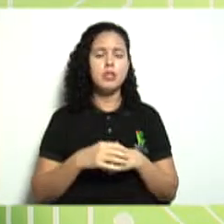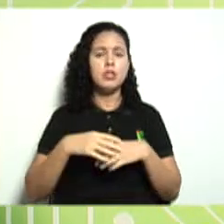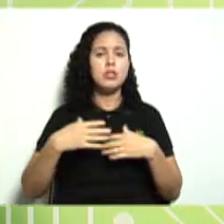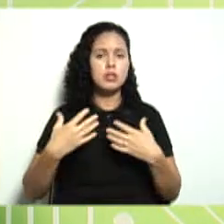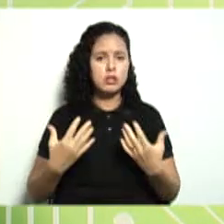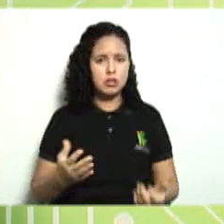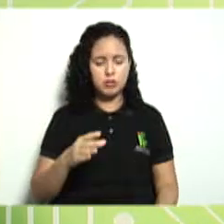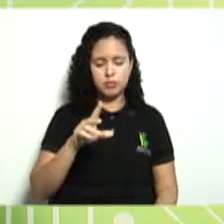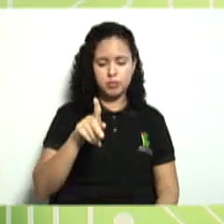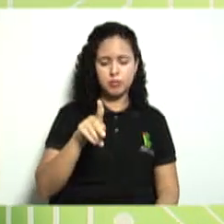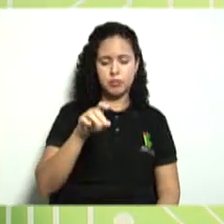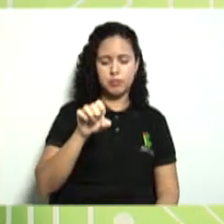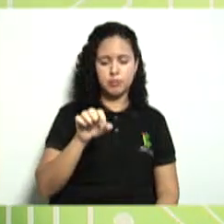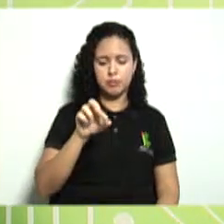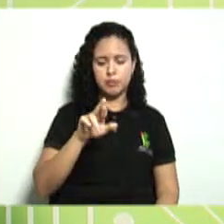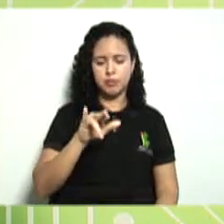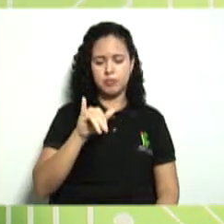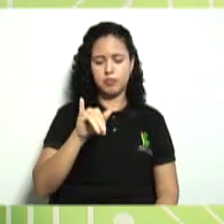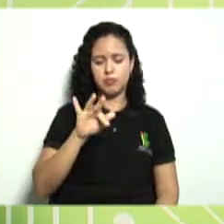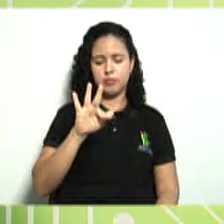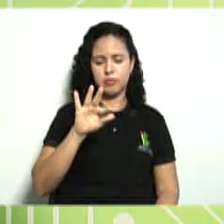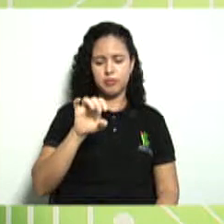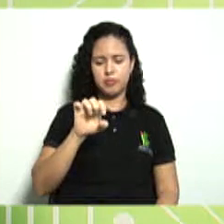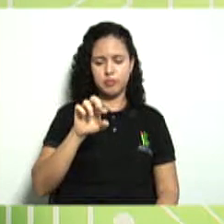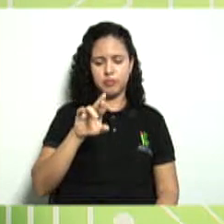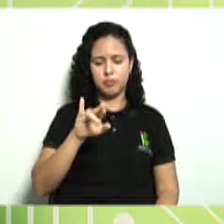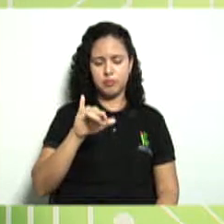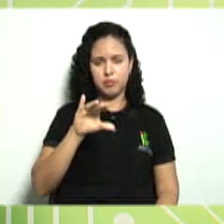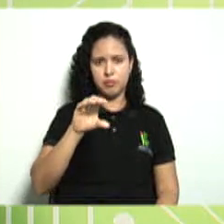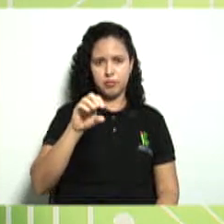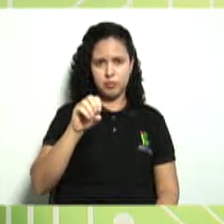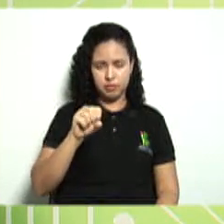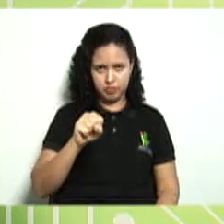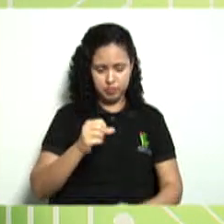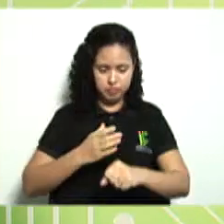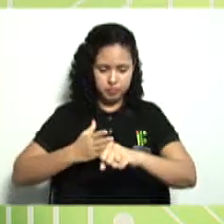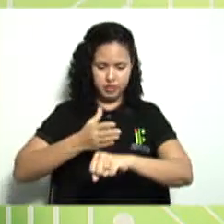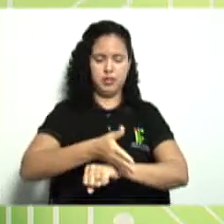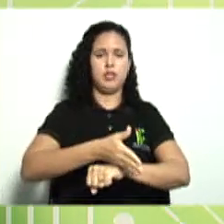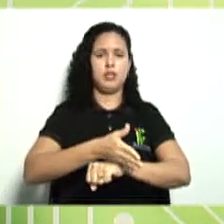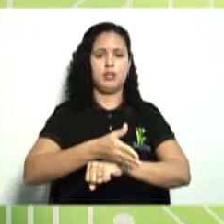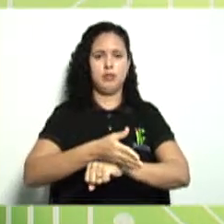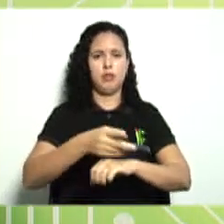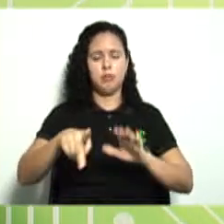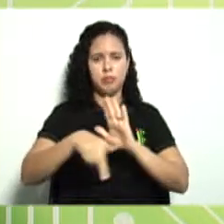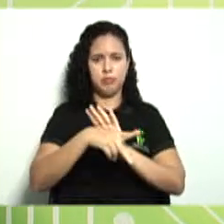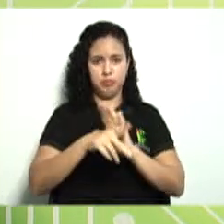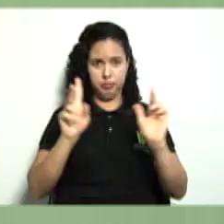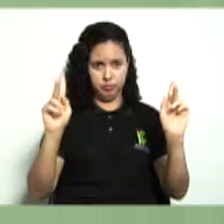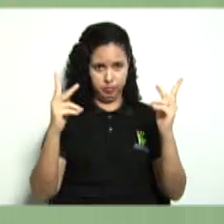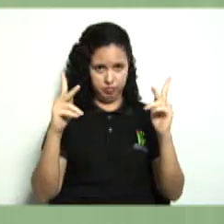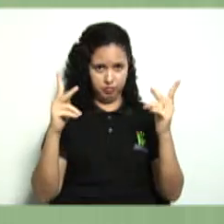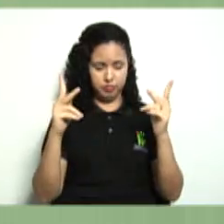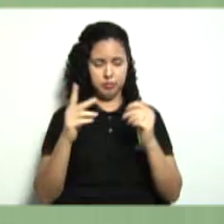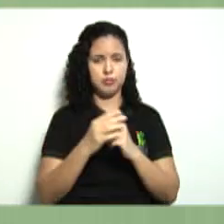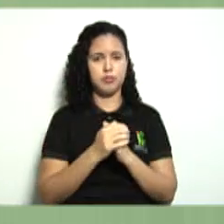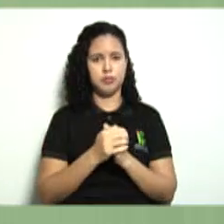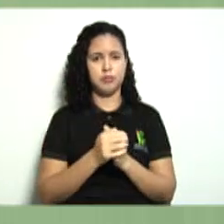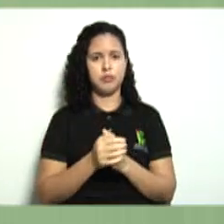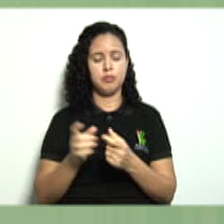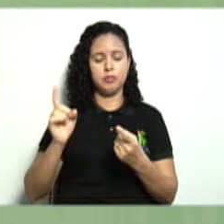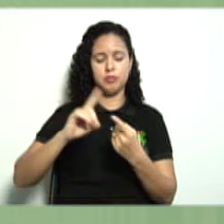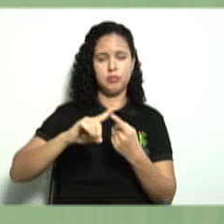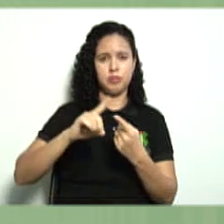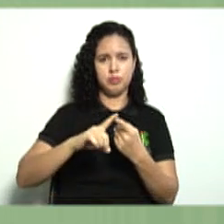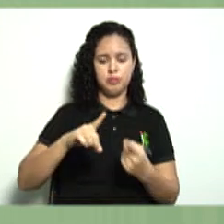de entrada são hardware, são componentes físicos que vocês já conhecem. vamos ver aqui quais são eles. Ó, por exemplo, o mouse